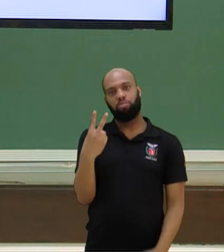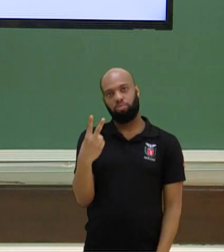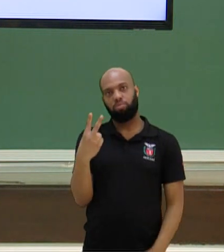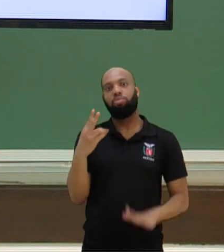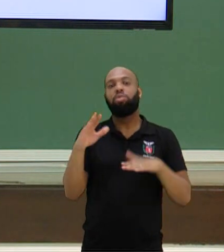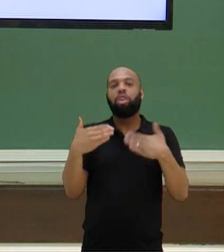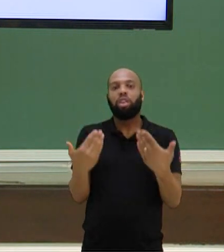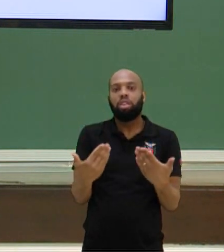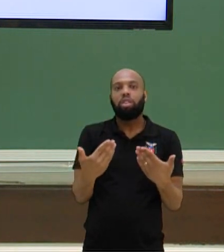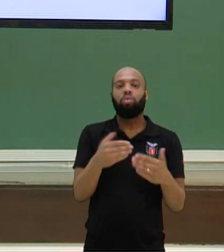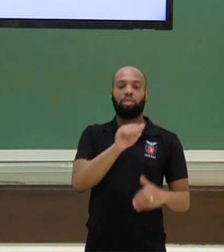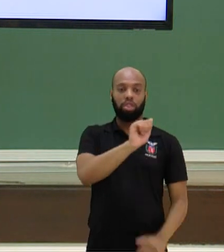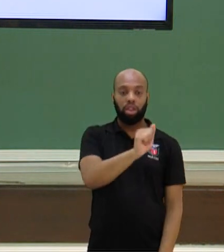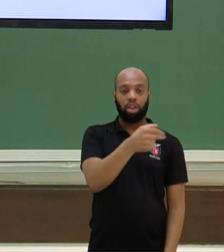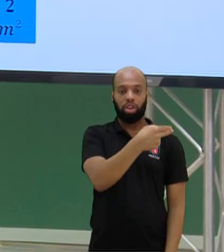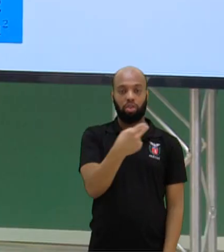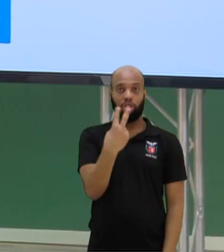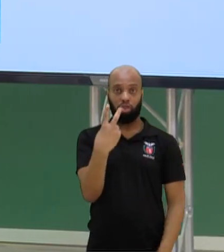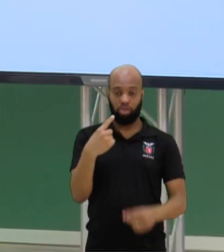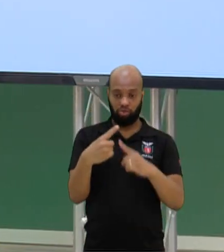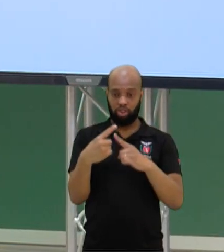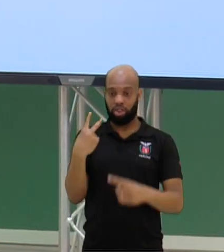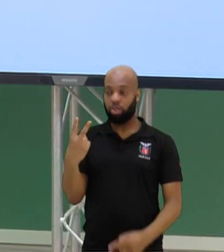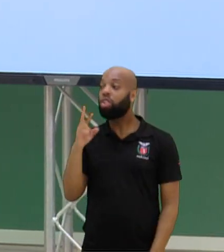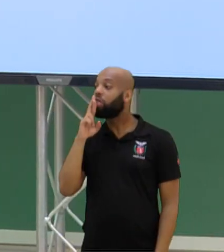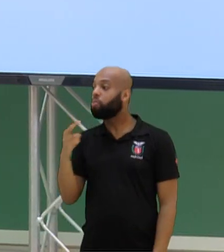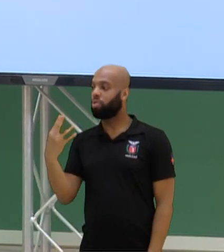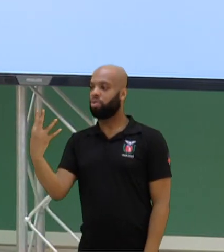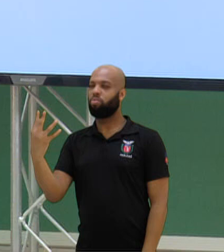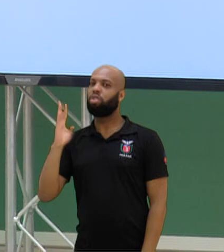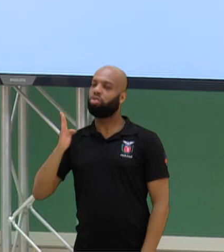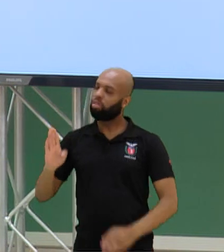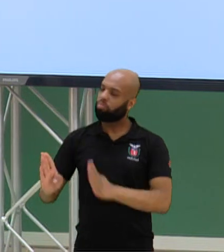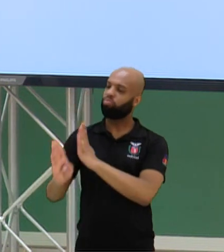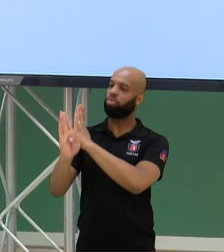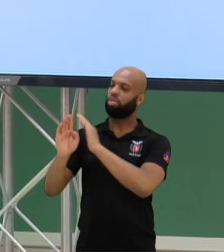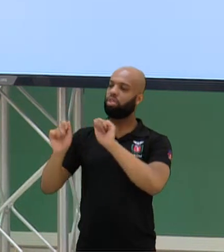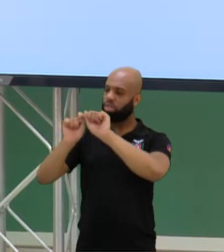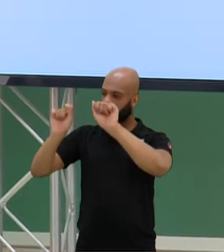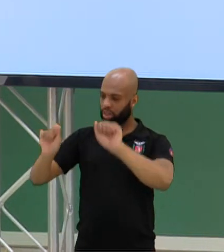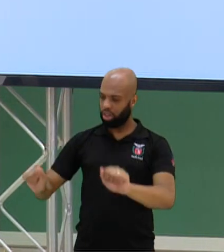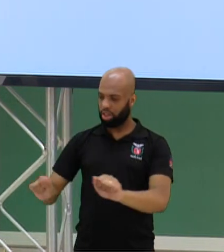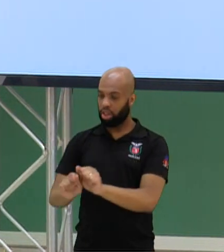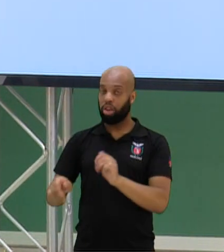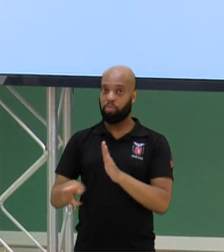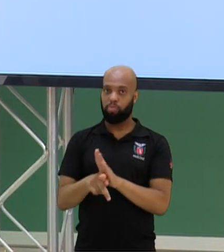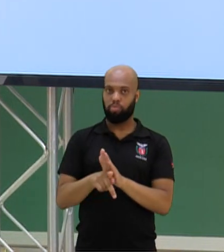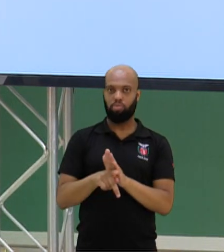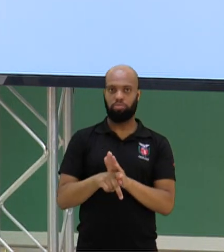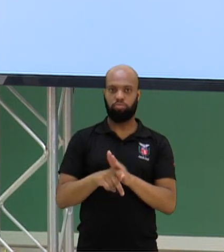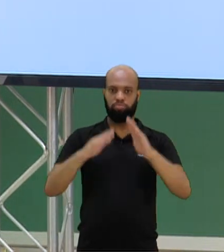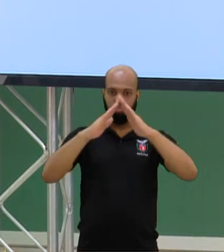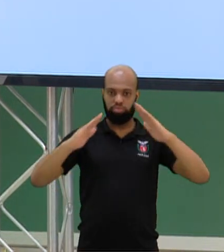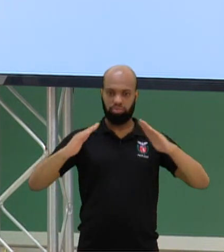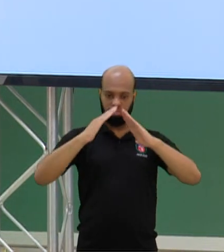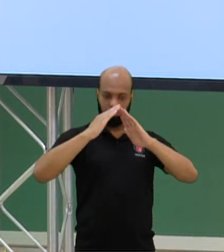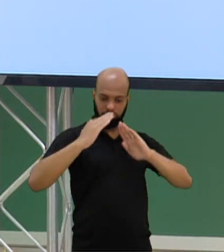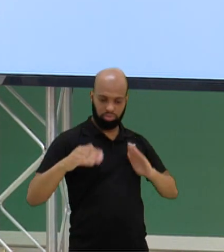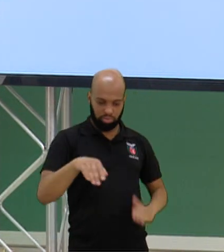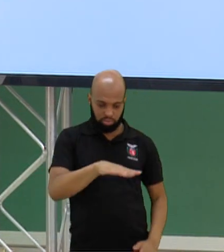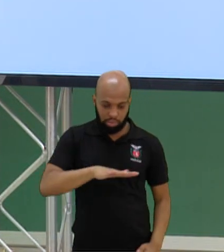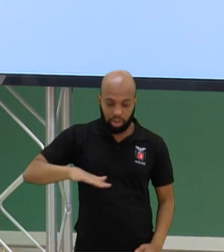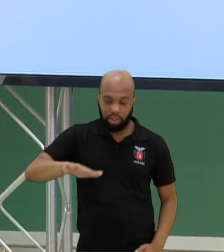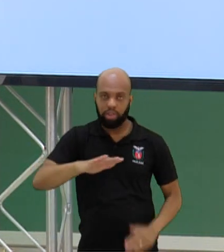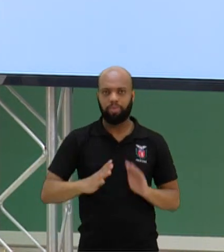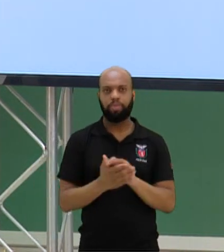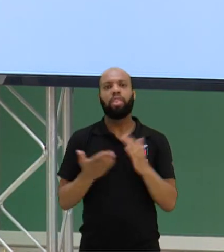vale 2. Então, 2 vezes 2 é 4. Então, já encontrei a área da base, tá bom? Agora, vamos para o volume, porque nós já temos tudo